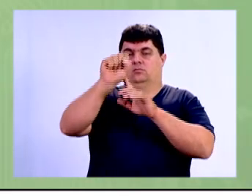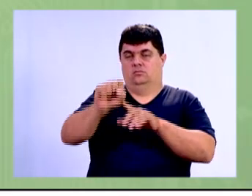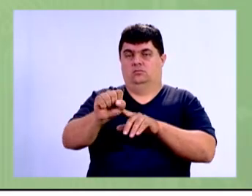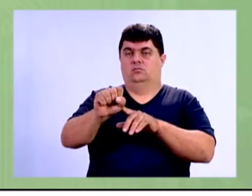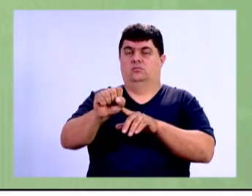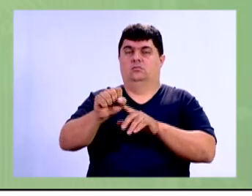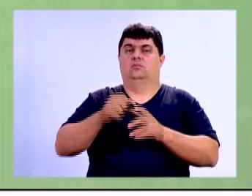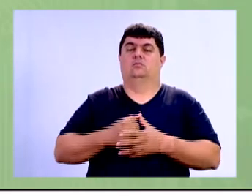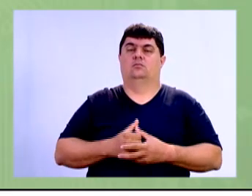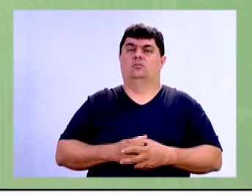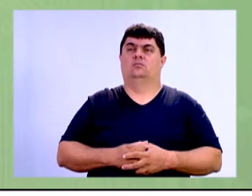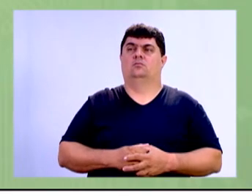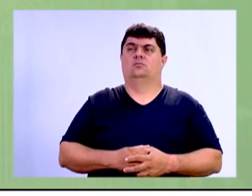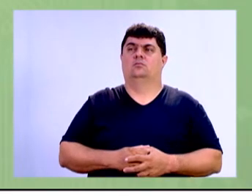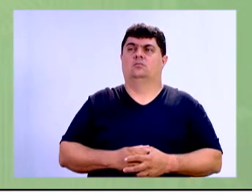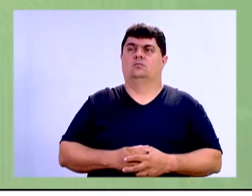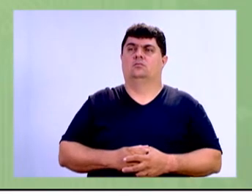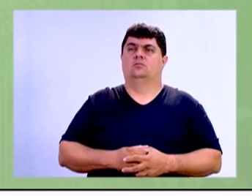Por isso está no plural.